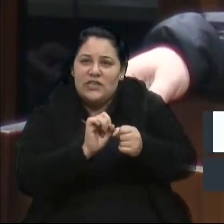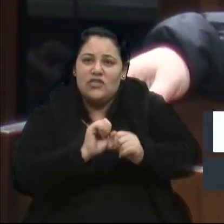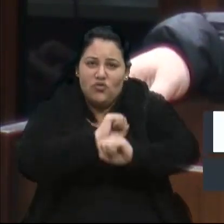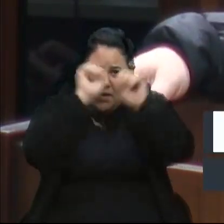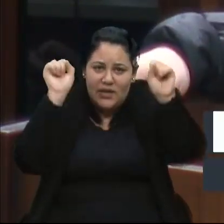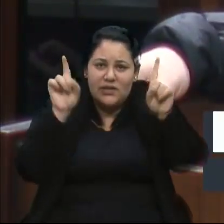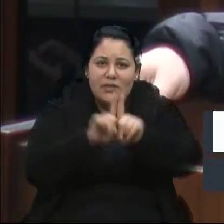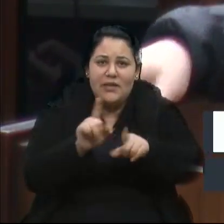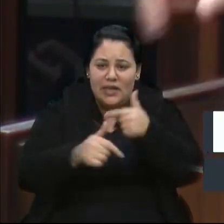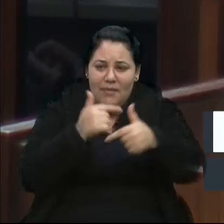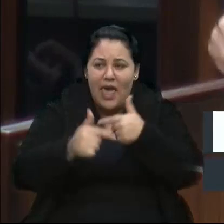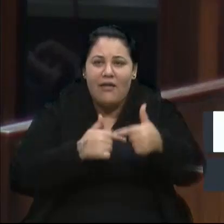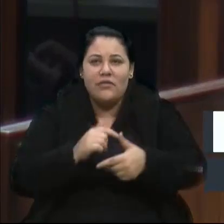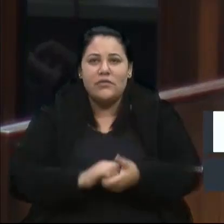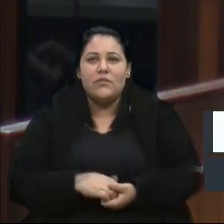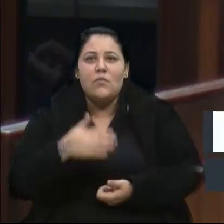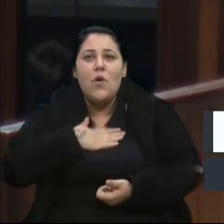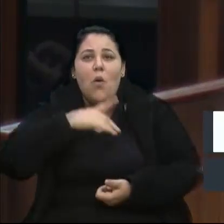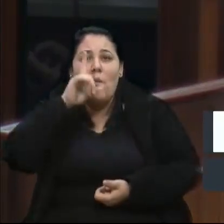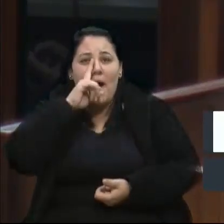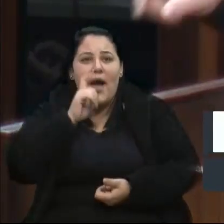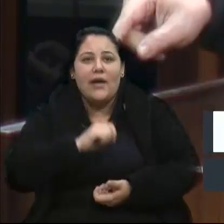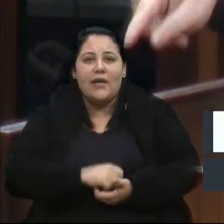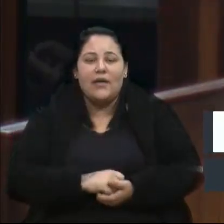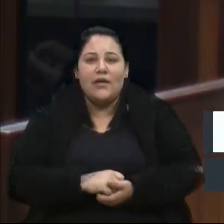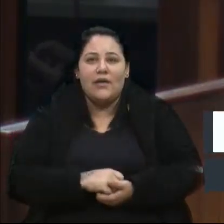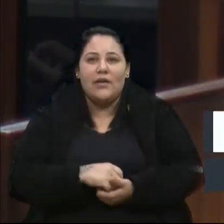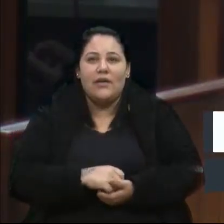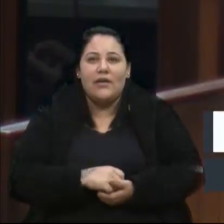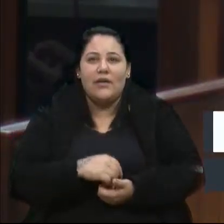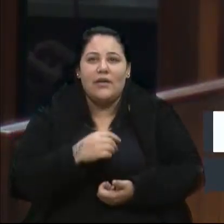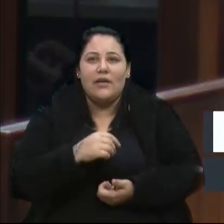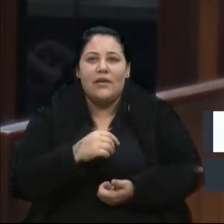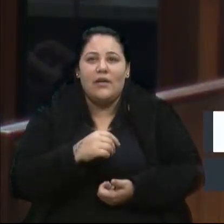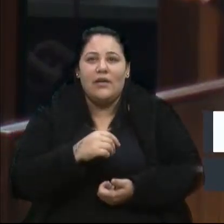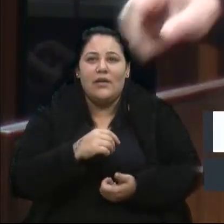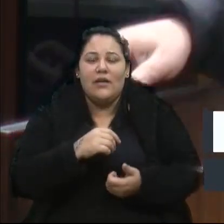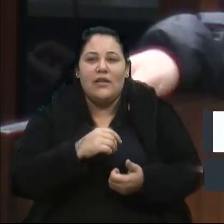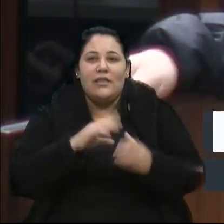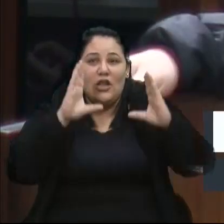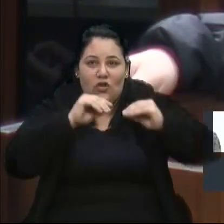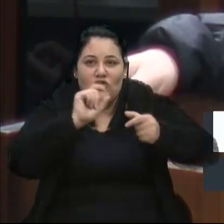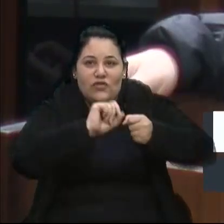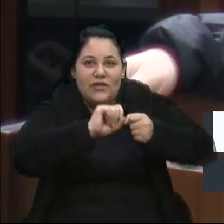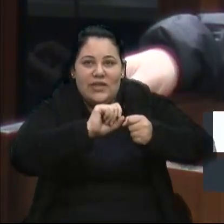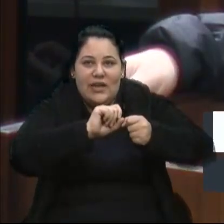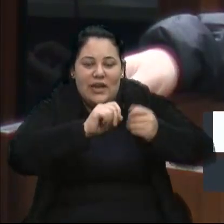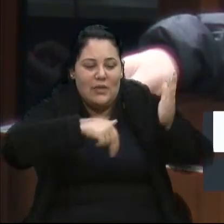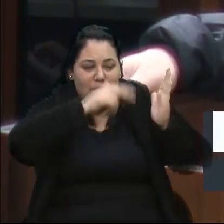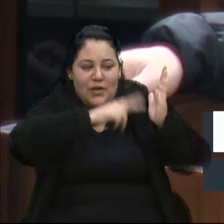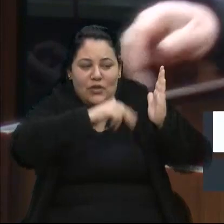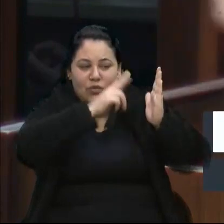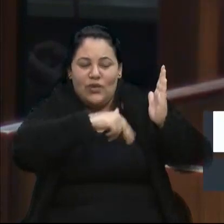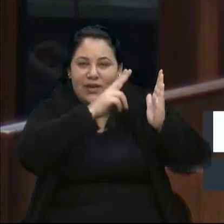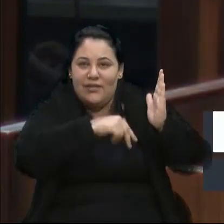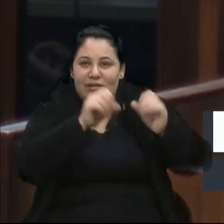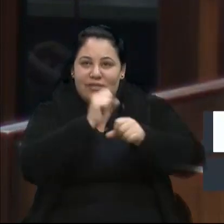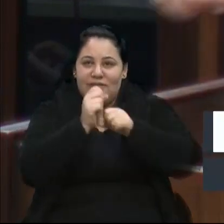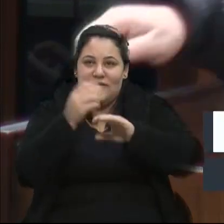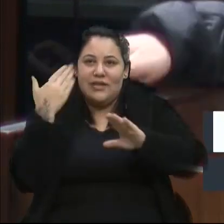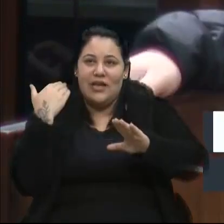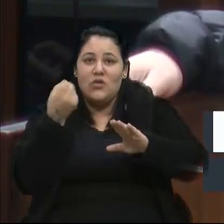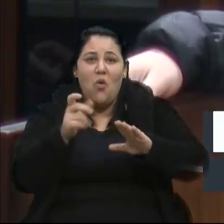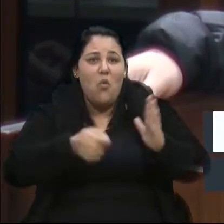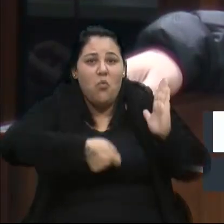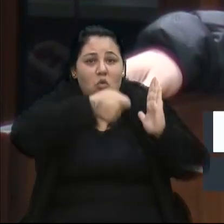manhã. Para o meu pai vir à noite e fazer a pintura, porque era com um compressor, conseguiu comprar na época, senão era um